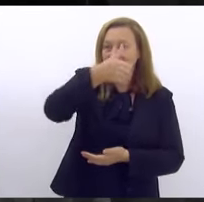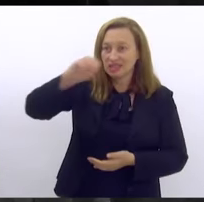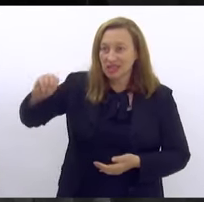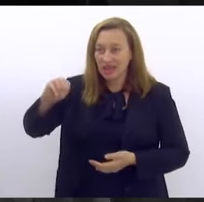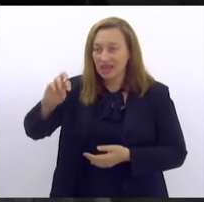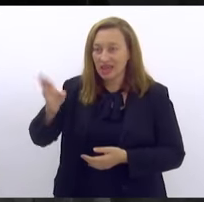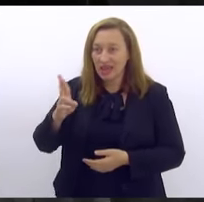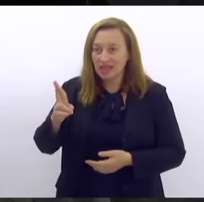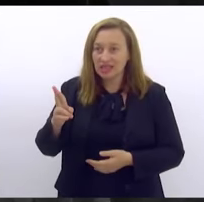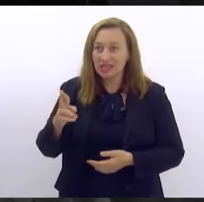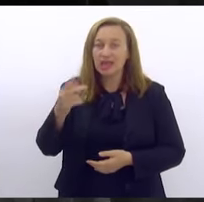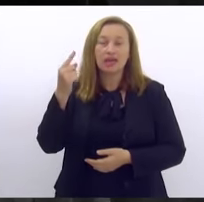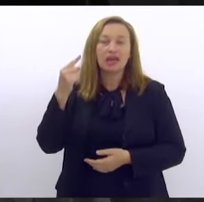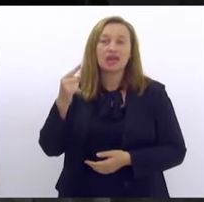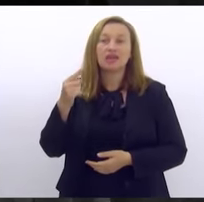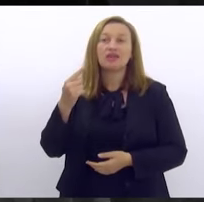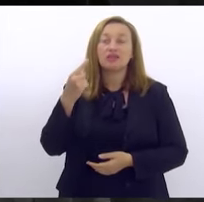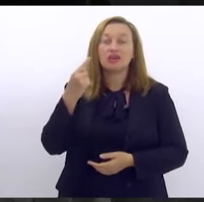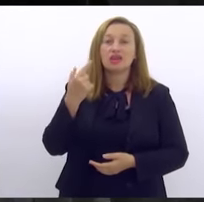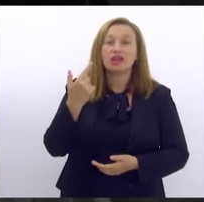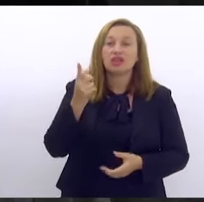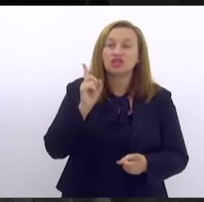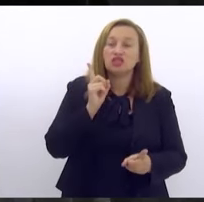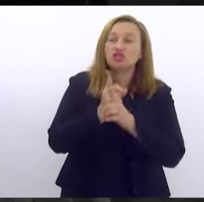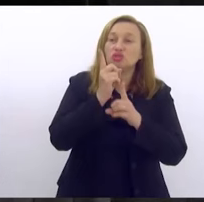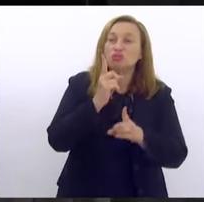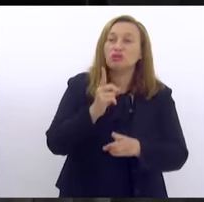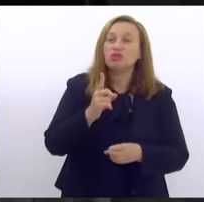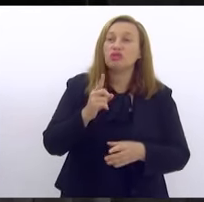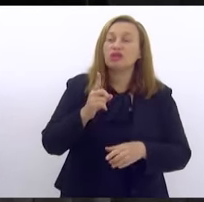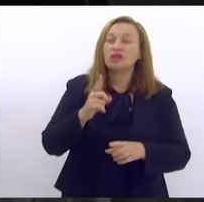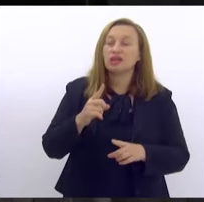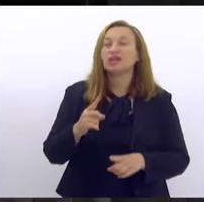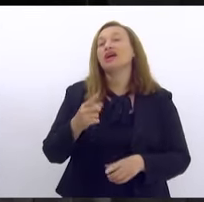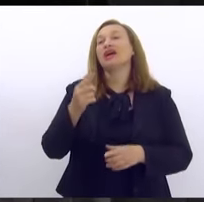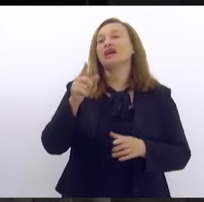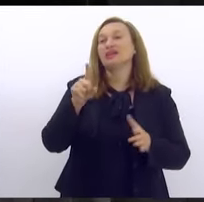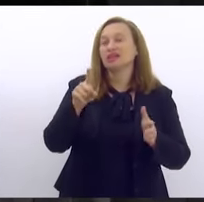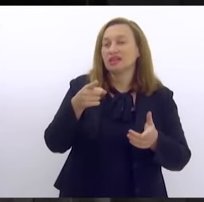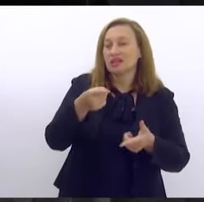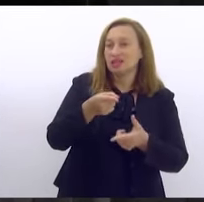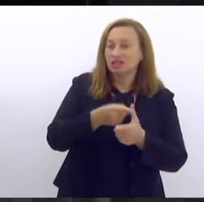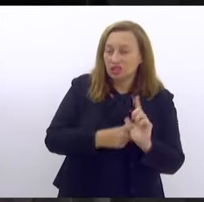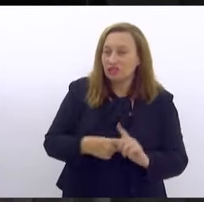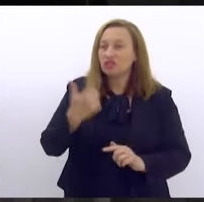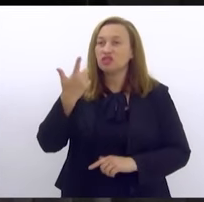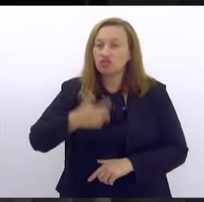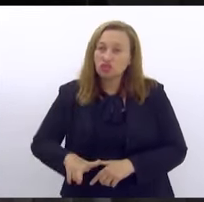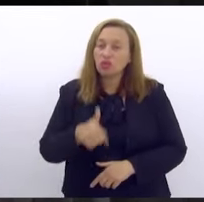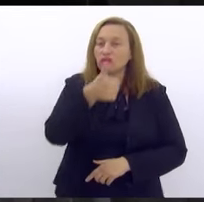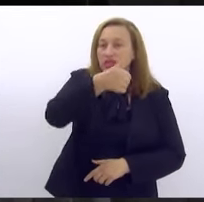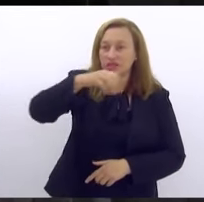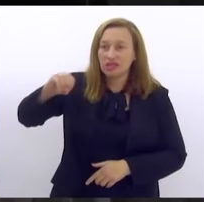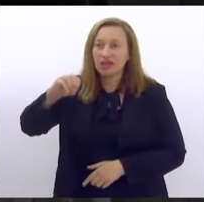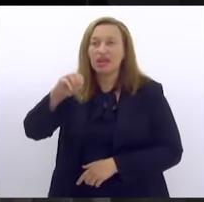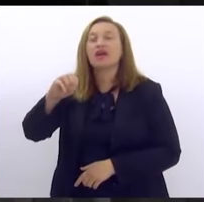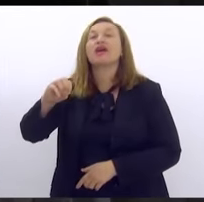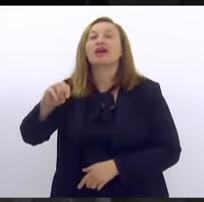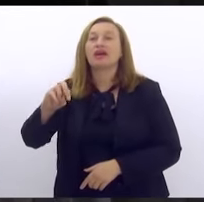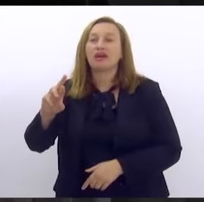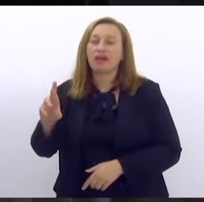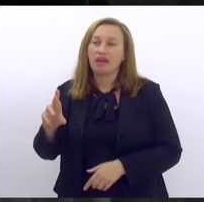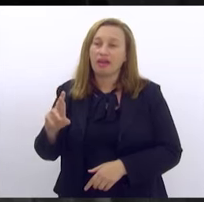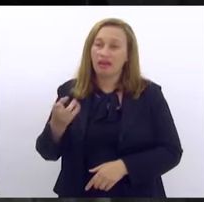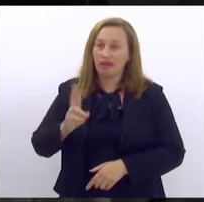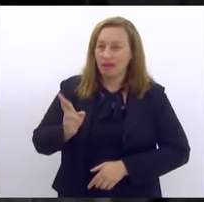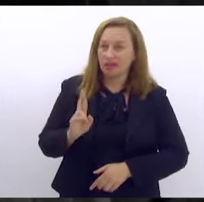mais R$250. Então, não tem outro nome para isso. Isso é agiotagem. Eu acho que tem que ter um entendimento de todas as forças